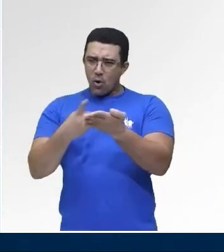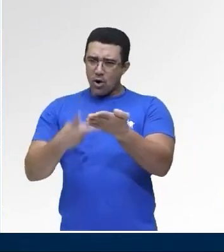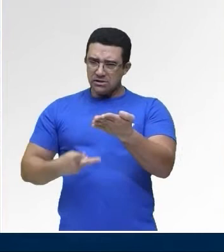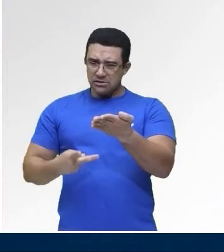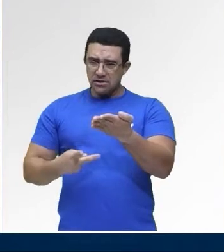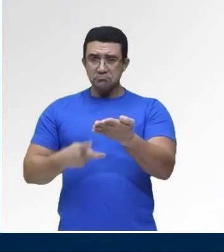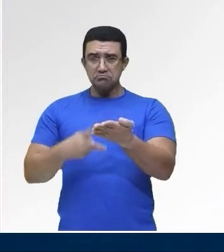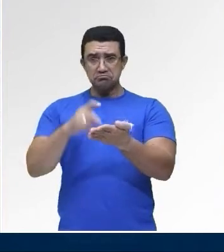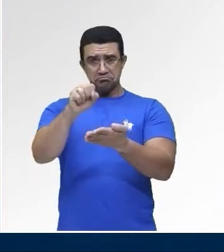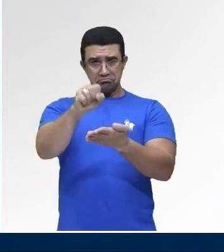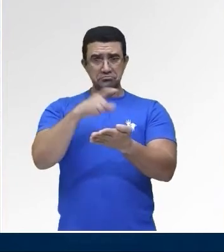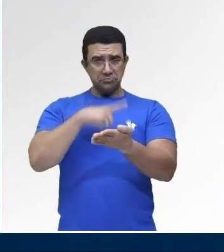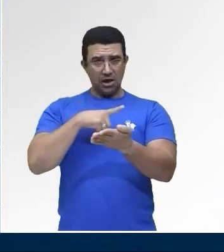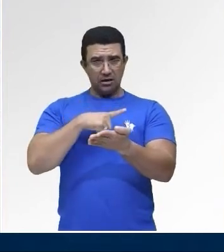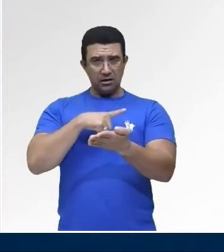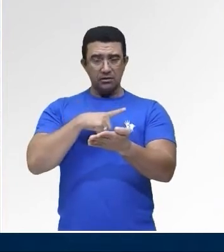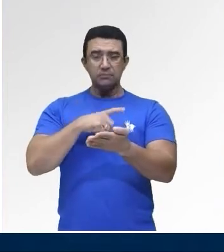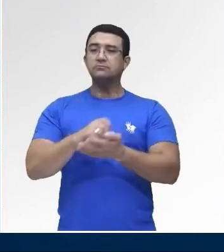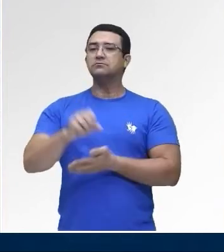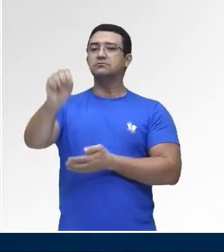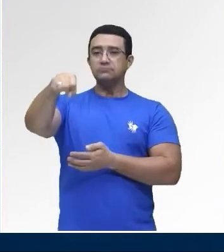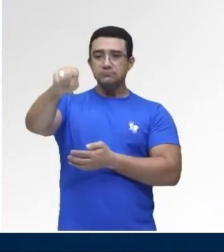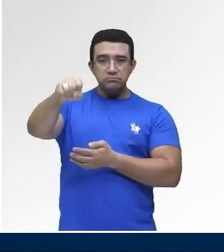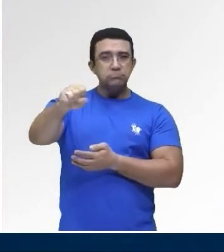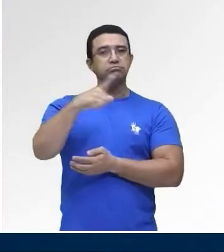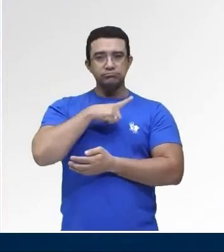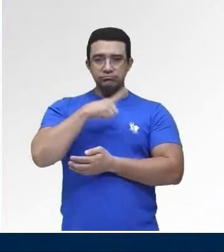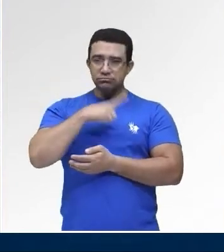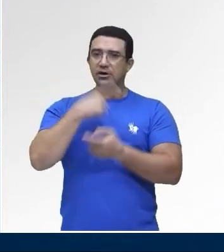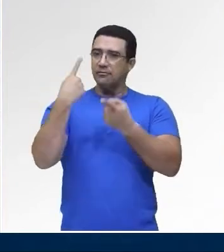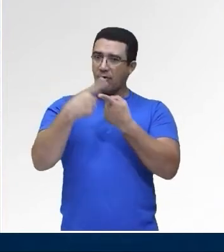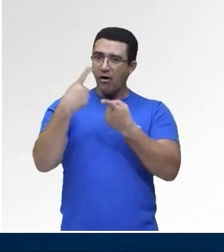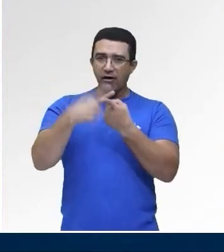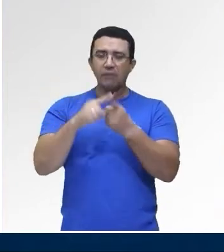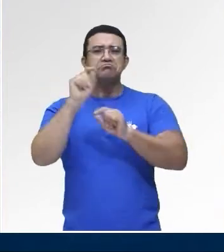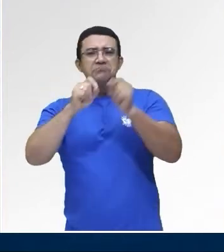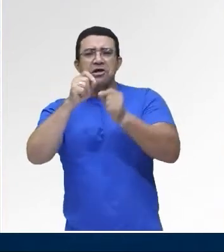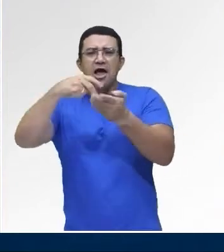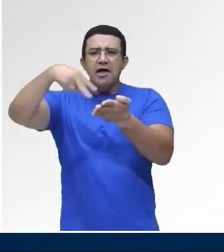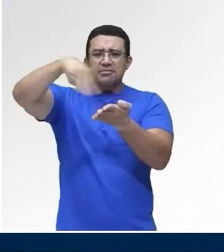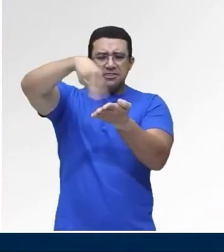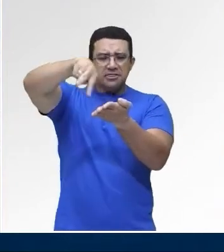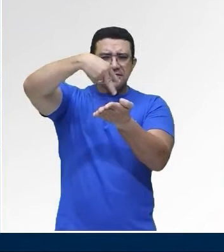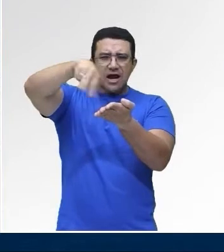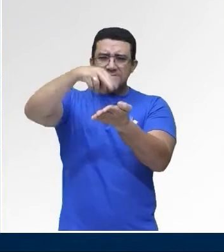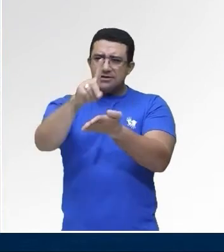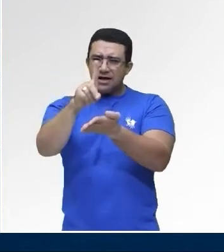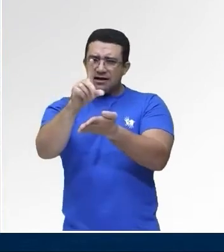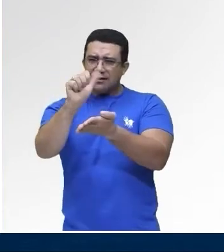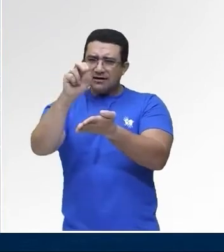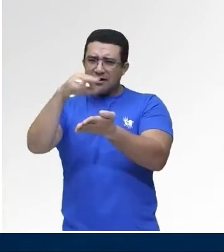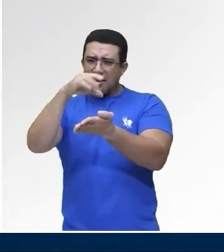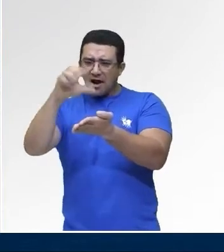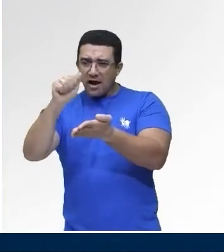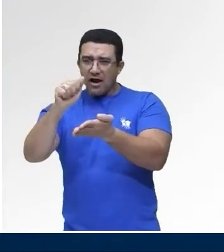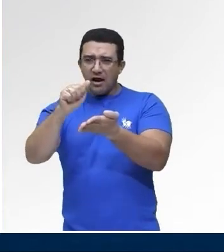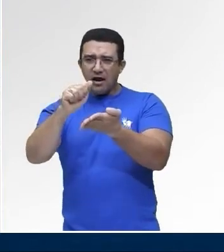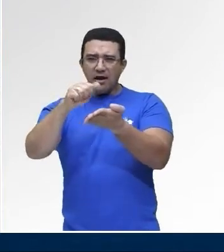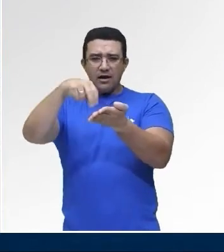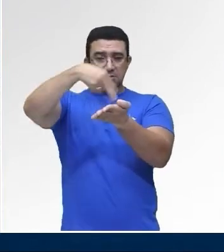temos poesia. Por quê? Porque na dança, quando você